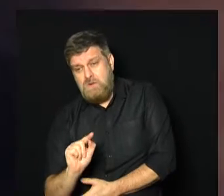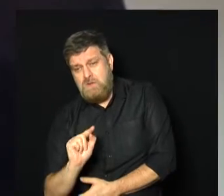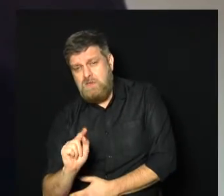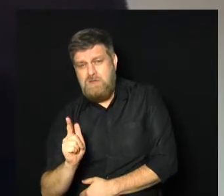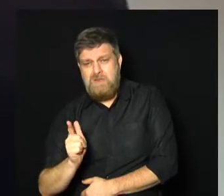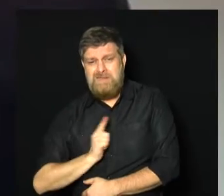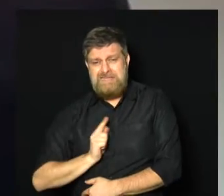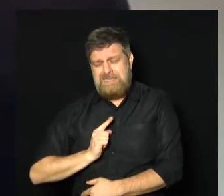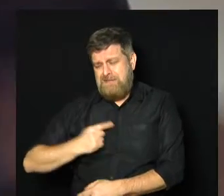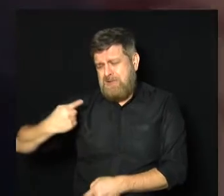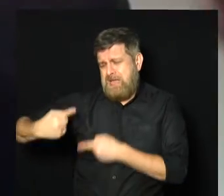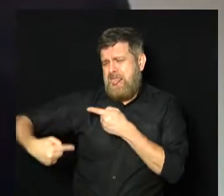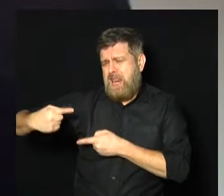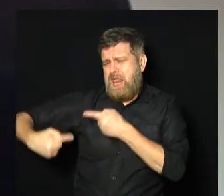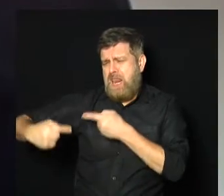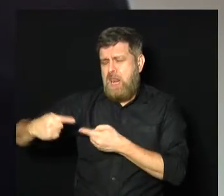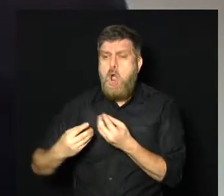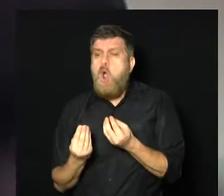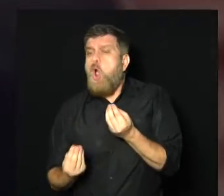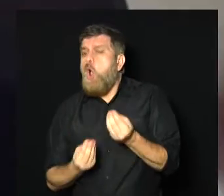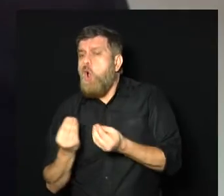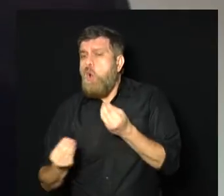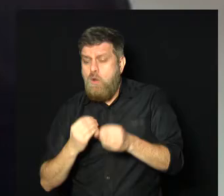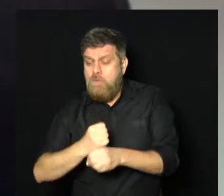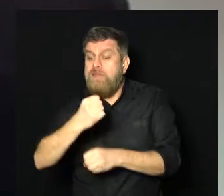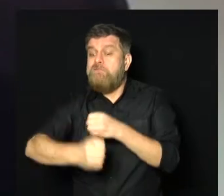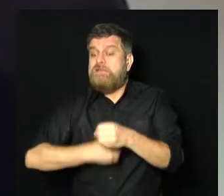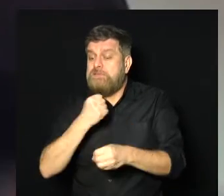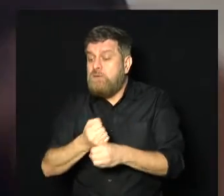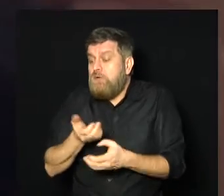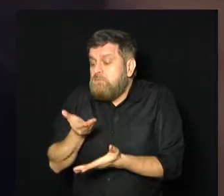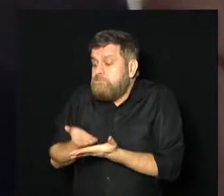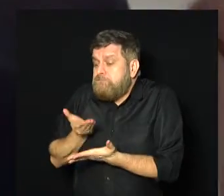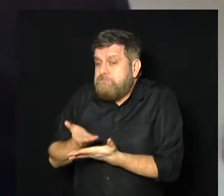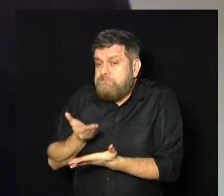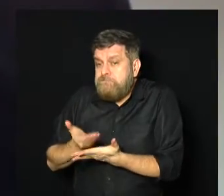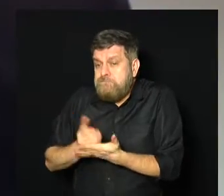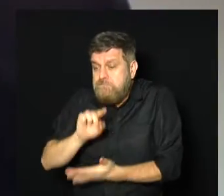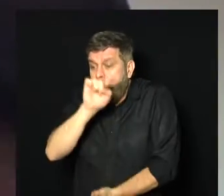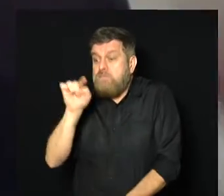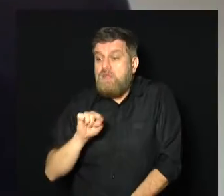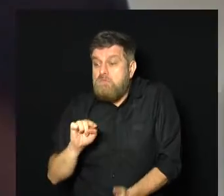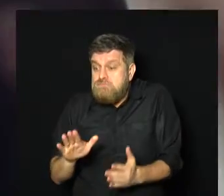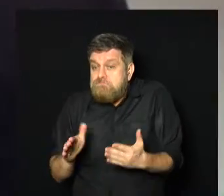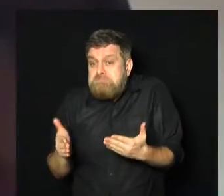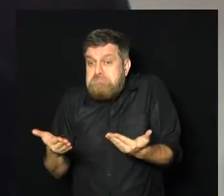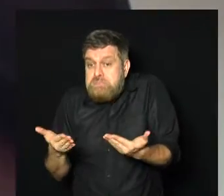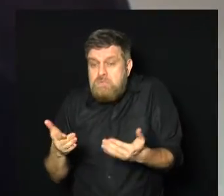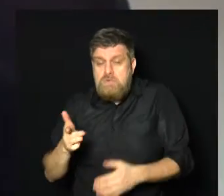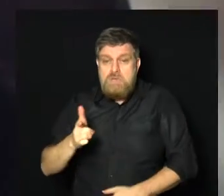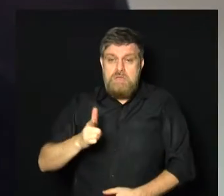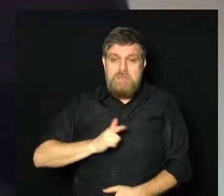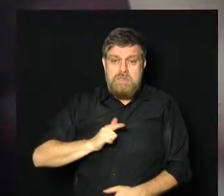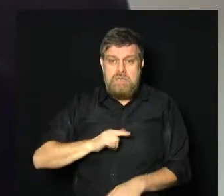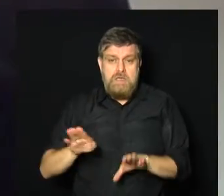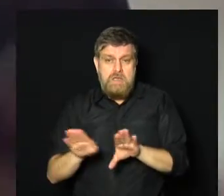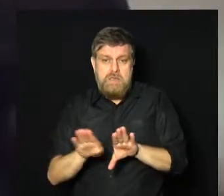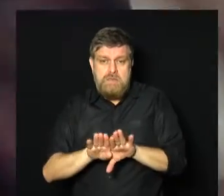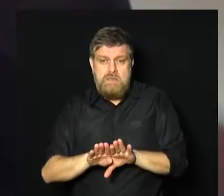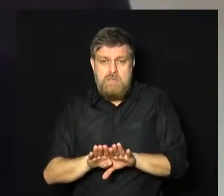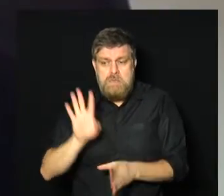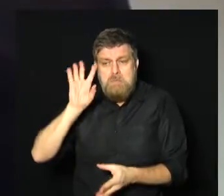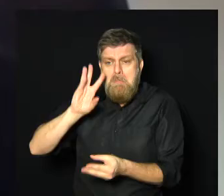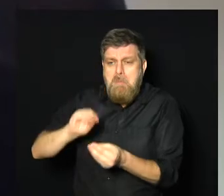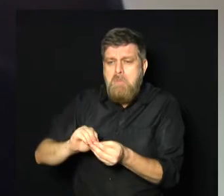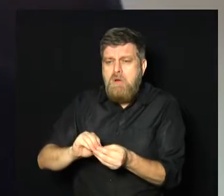uma discussão sobre como é que vai ficar o ano letivo, e, enfim, como é que enfim, né? Como que